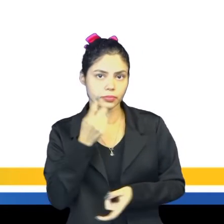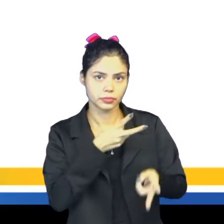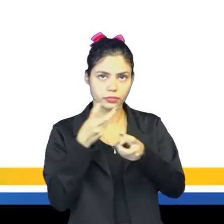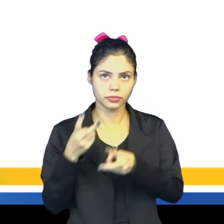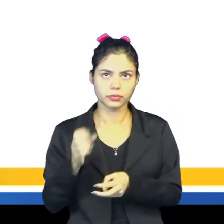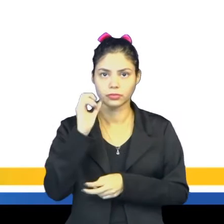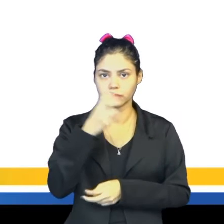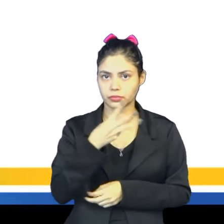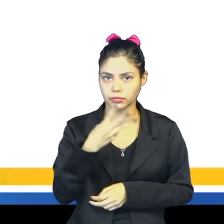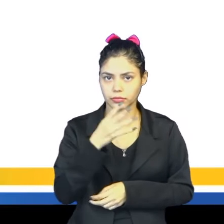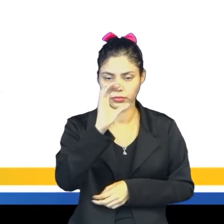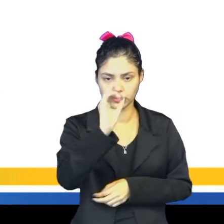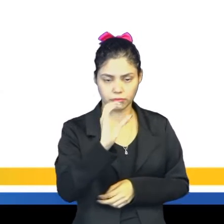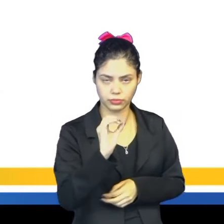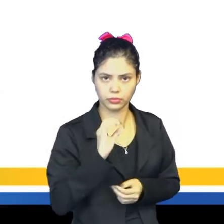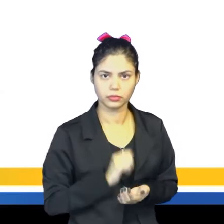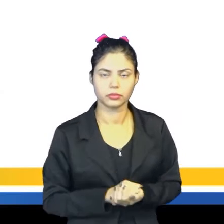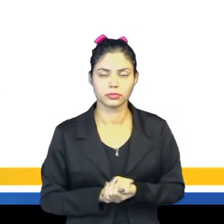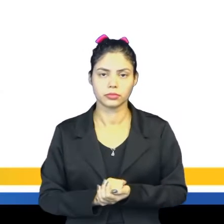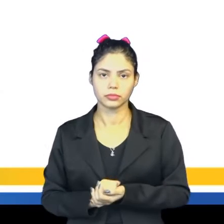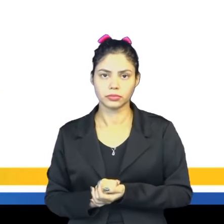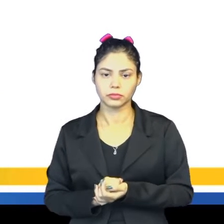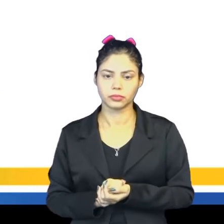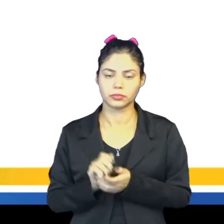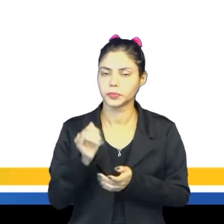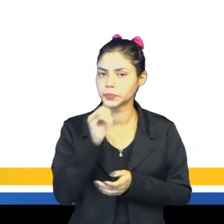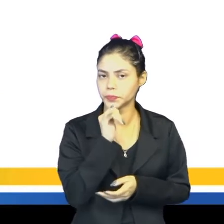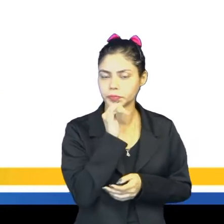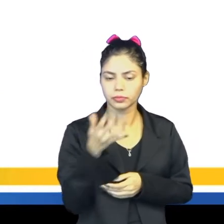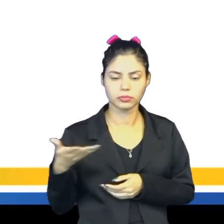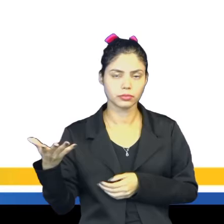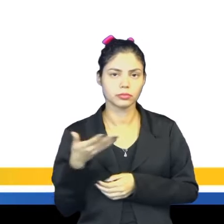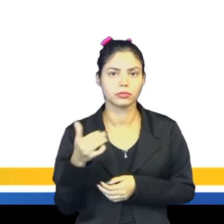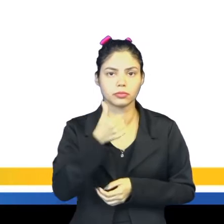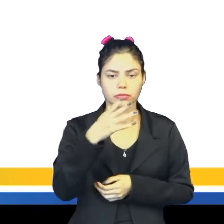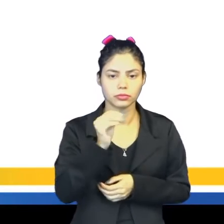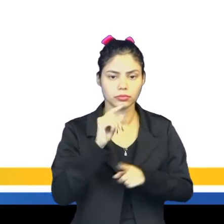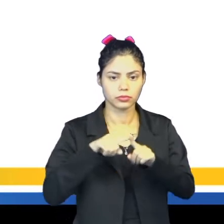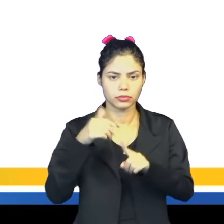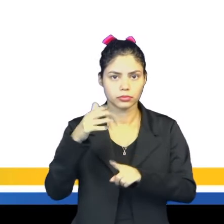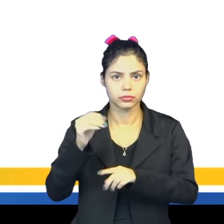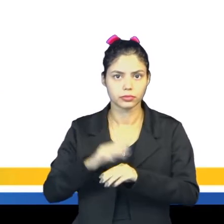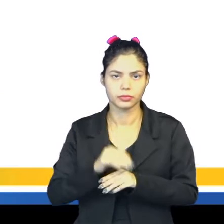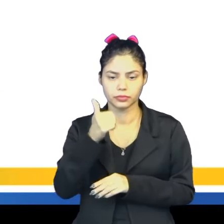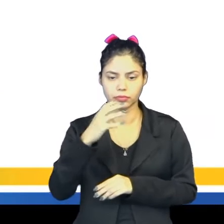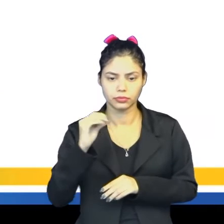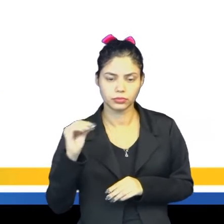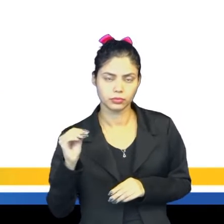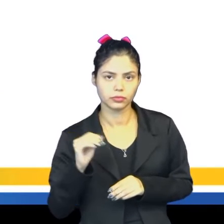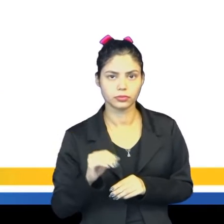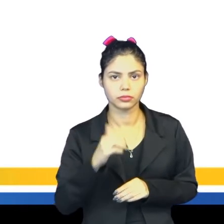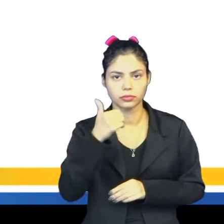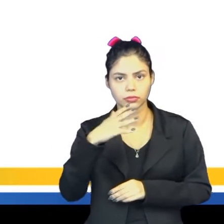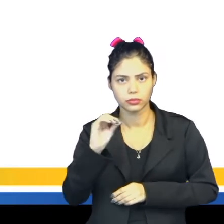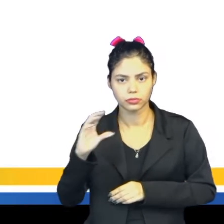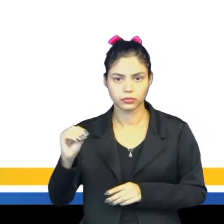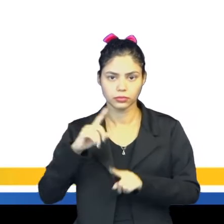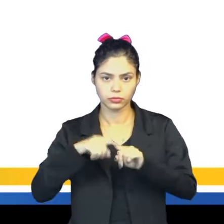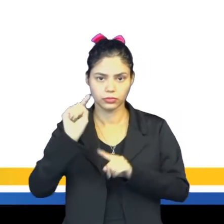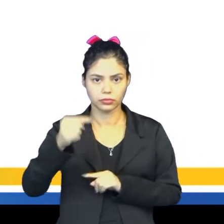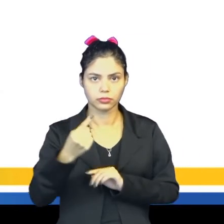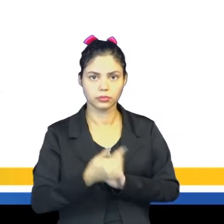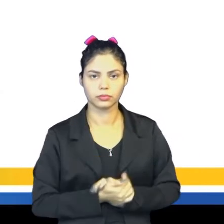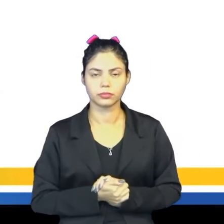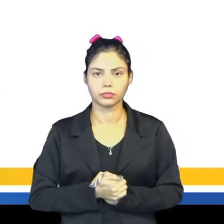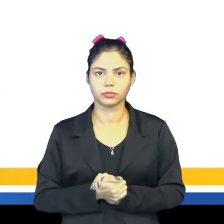os 3 zeros aí, ó. Um exemplo básico, 10 vezes 10, 100, né? 100 vezes 10,